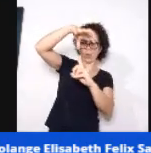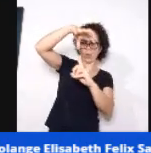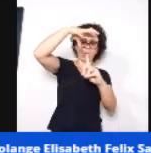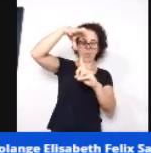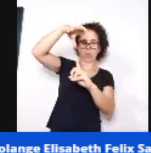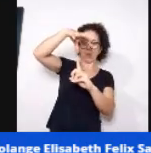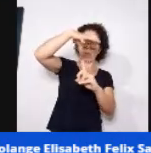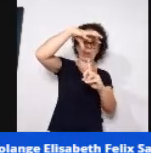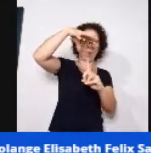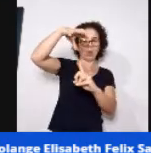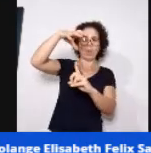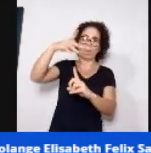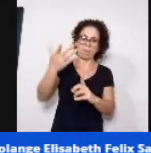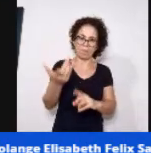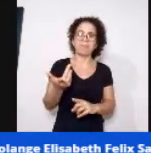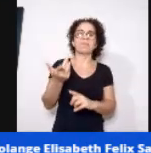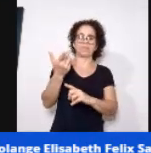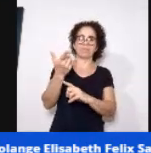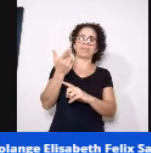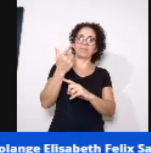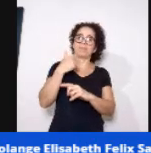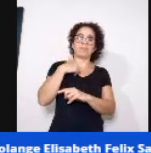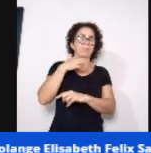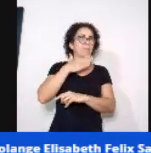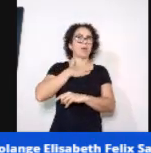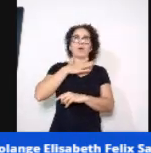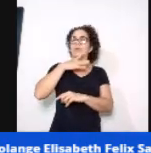lembro. E, meu Deus,